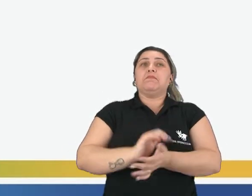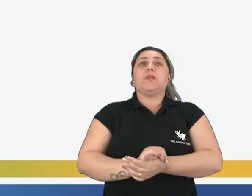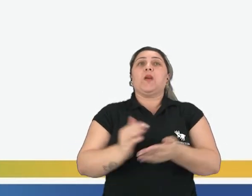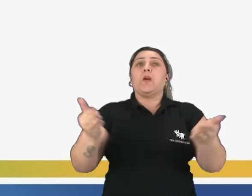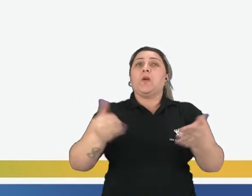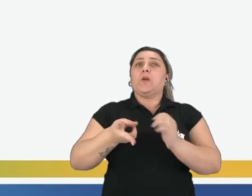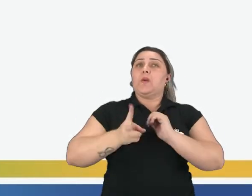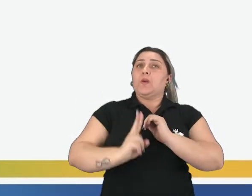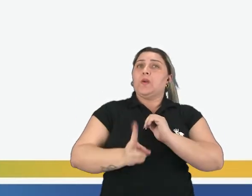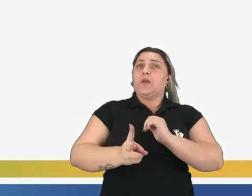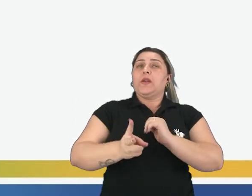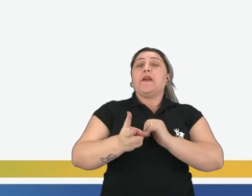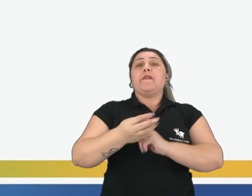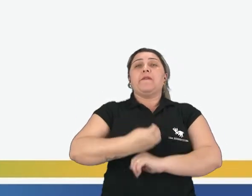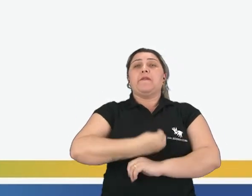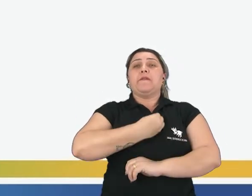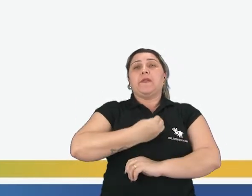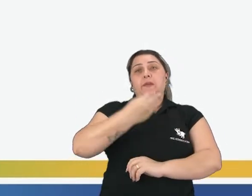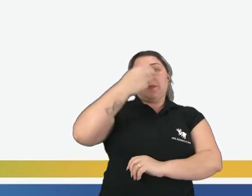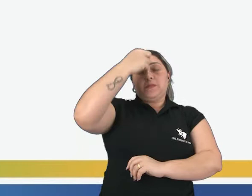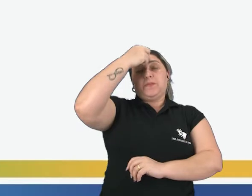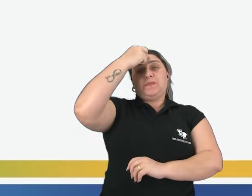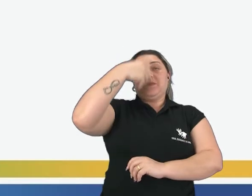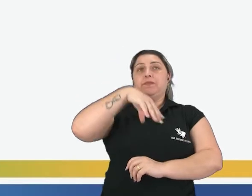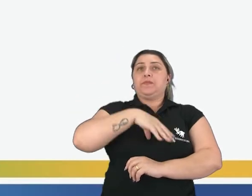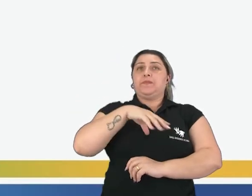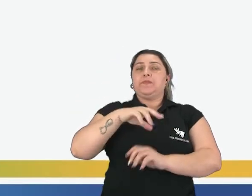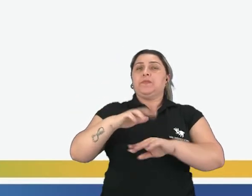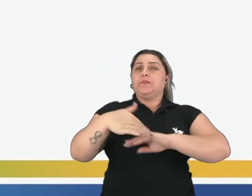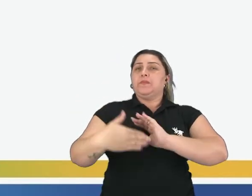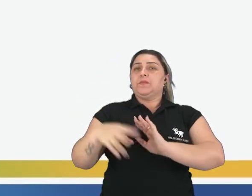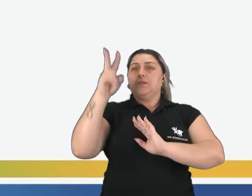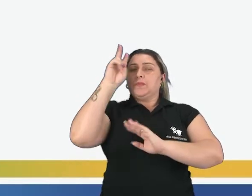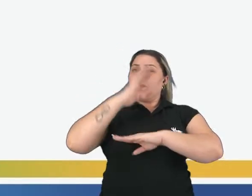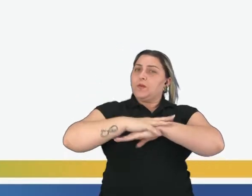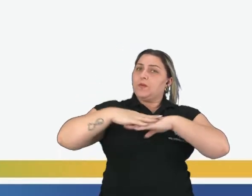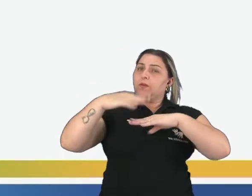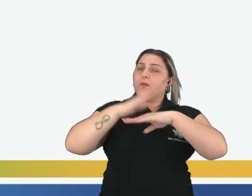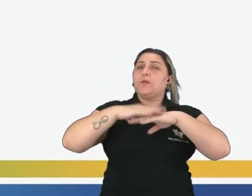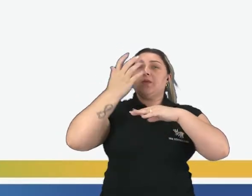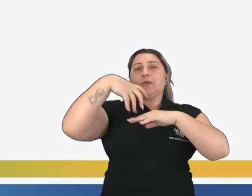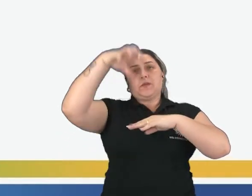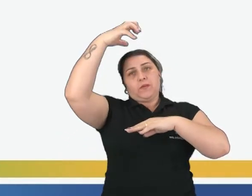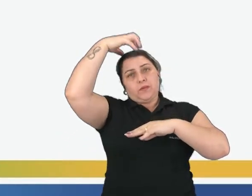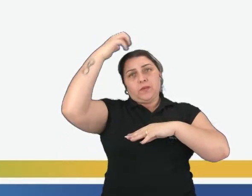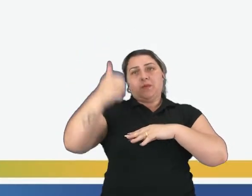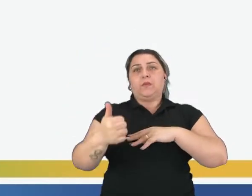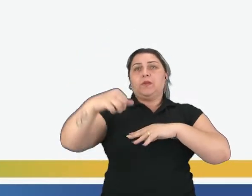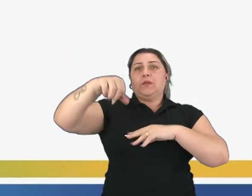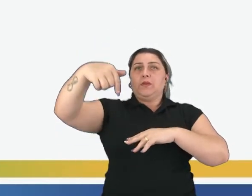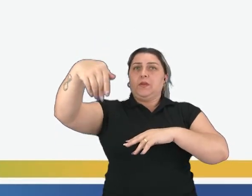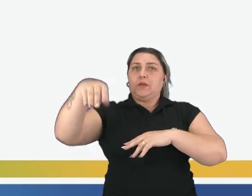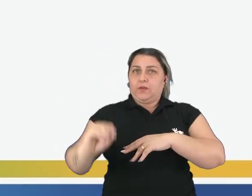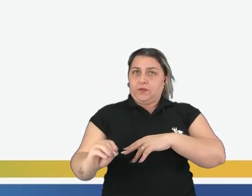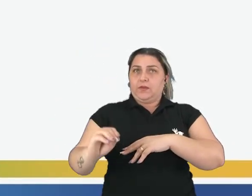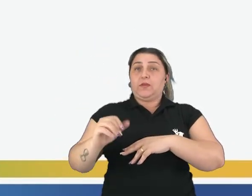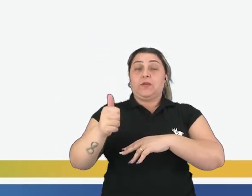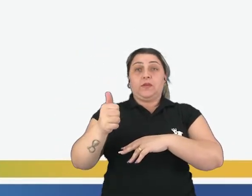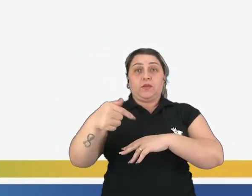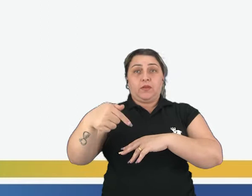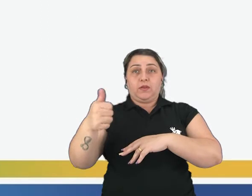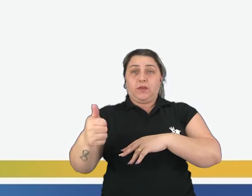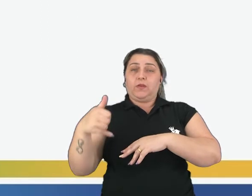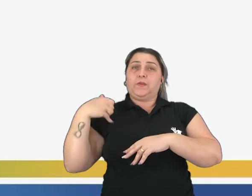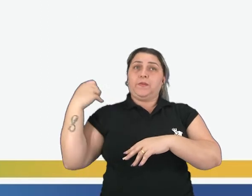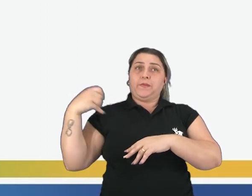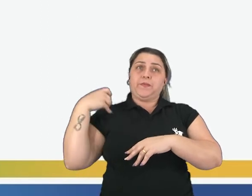ela permanece viva na memória da cidade. Todos se lembram com muito carinho da rainha do Carnaval de 70. Com 71 anos